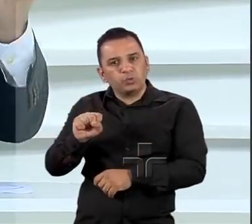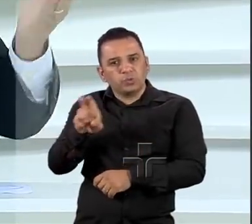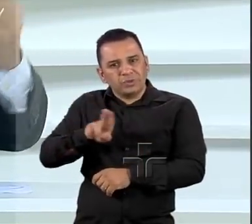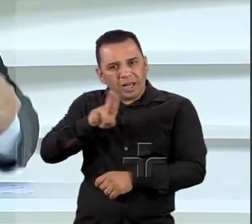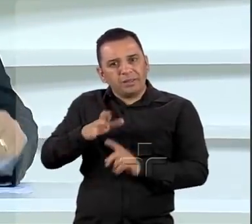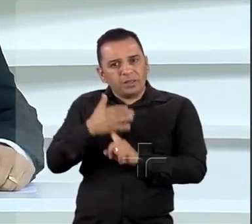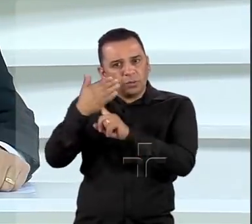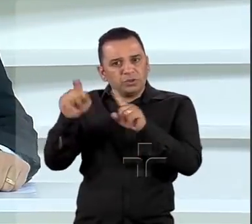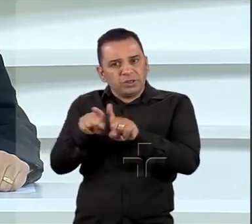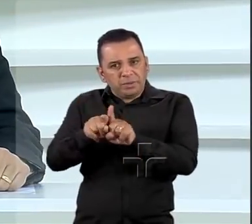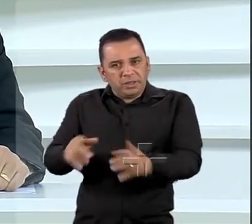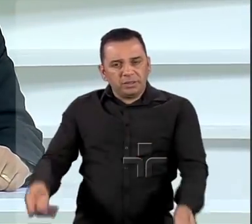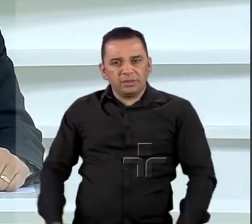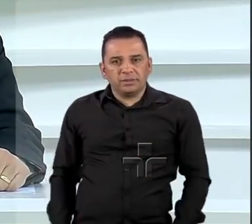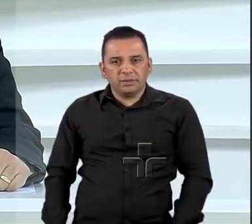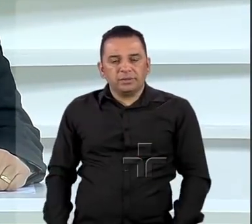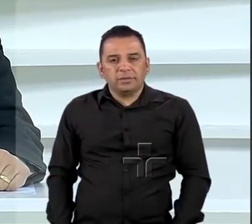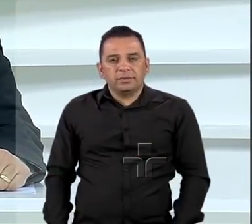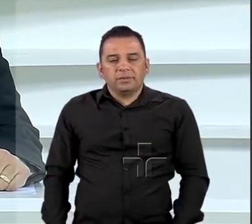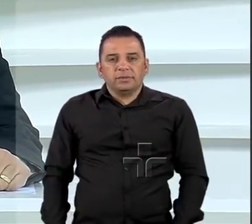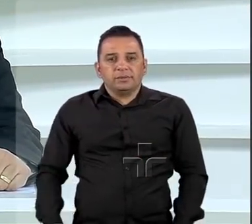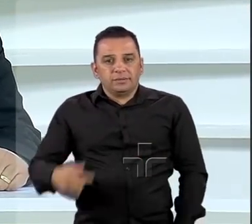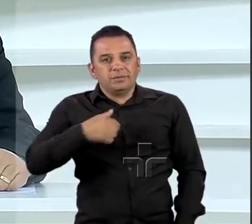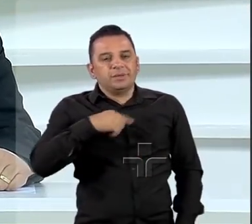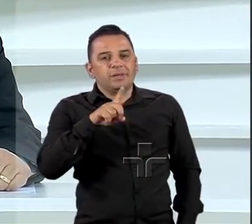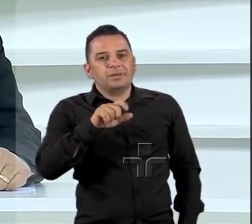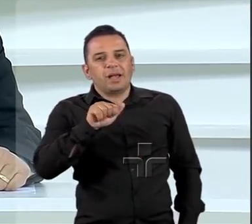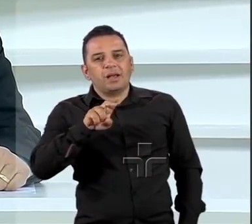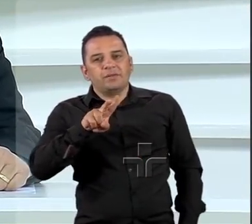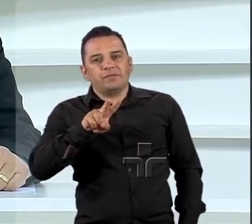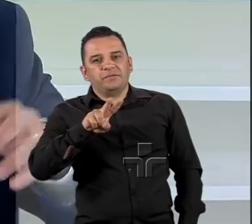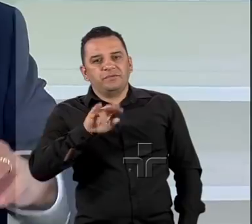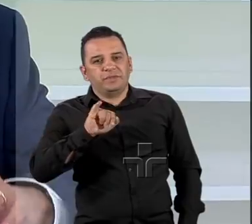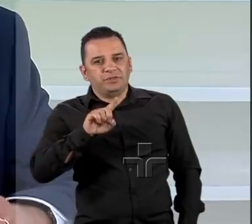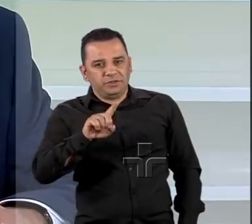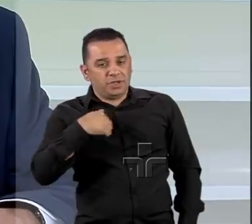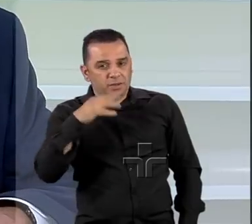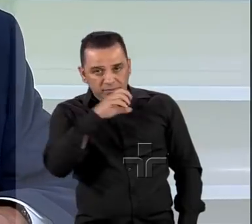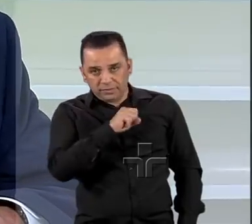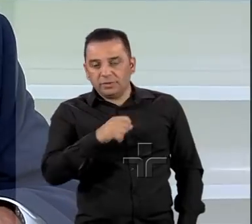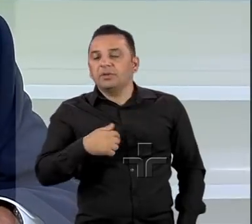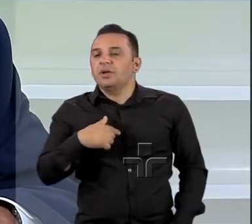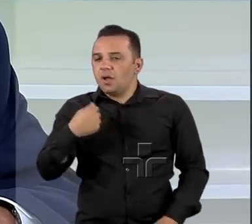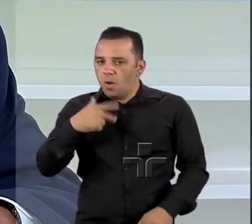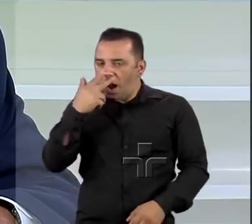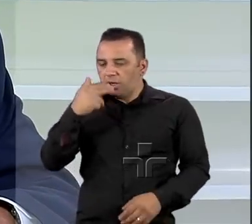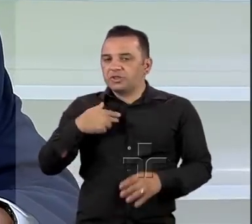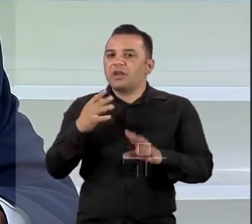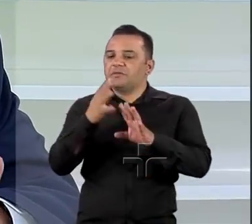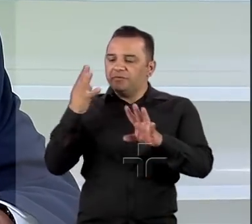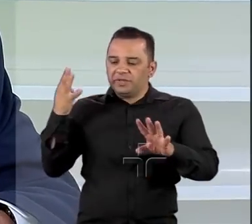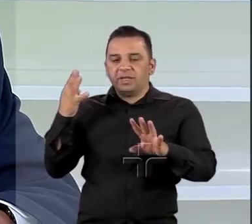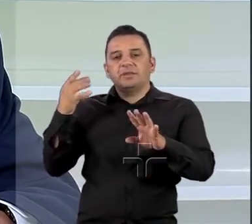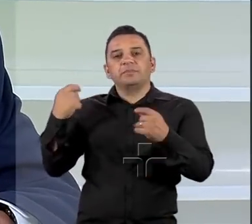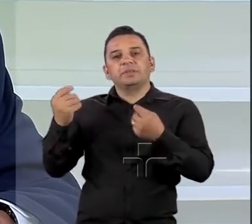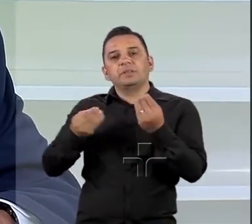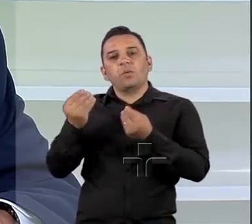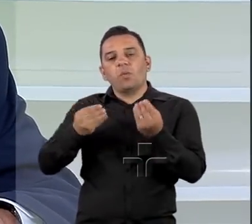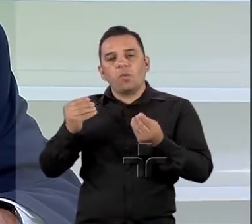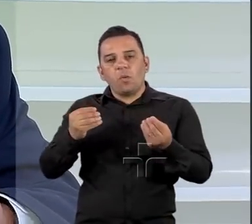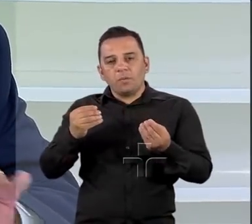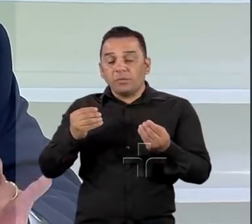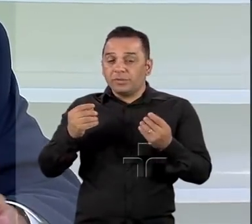né? Davi, me fale, por favor. Rapidamente também. Eu acho que as filas precisam ser enfrentadas, primeiro, com